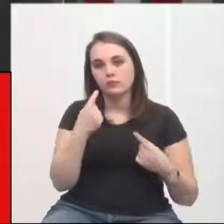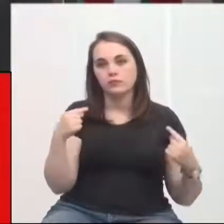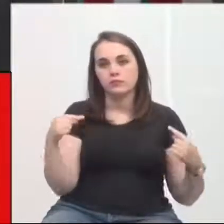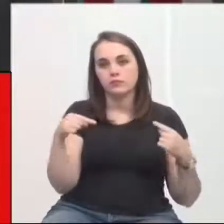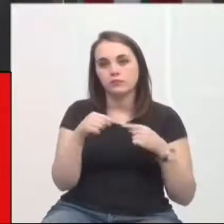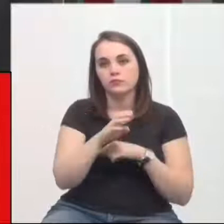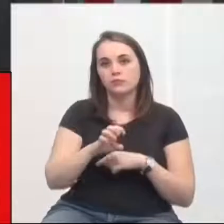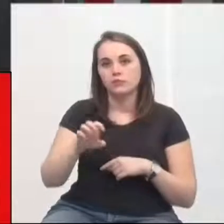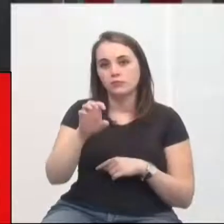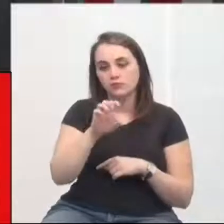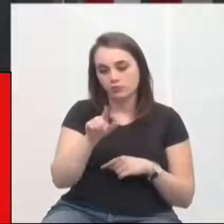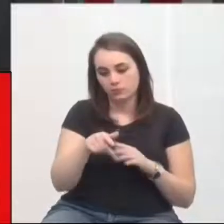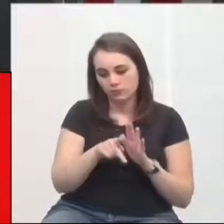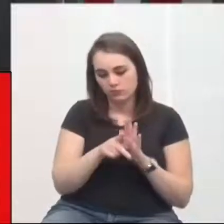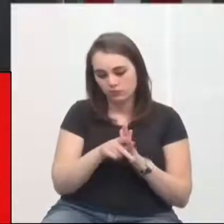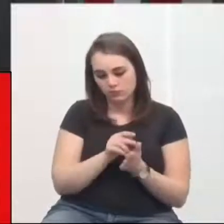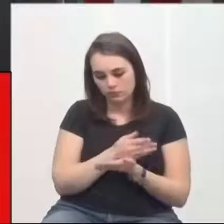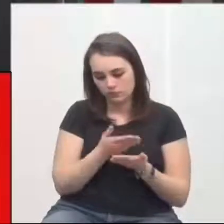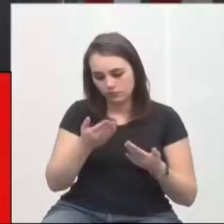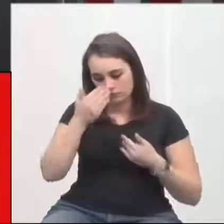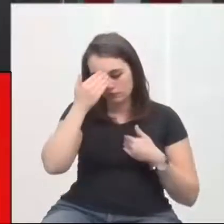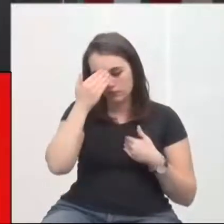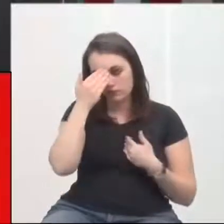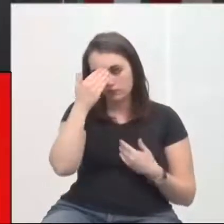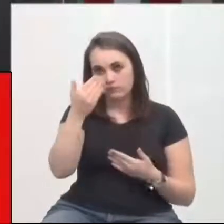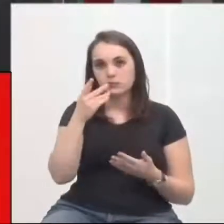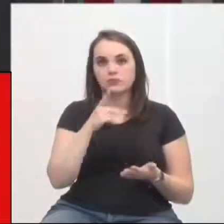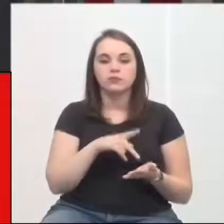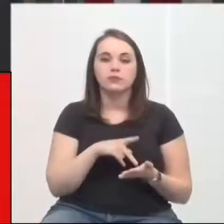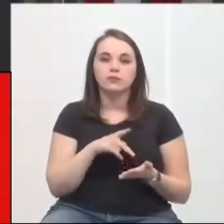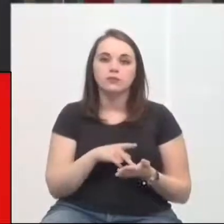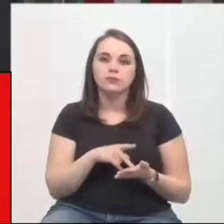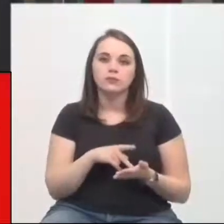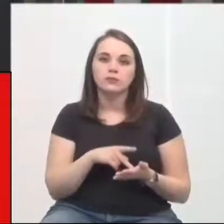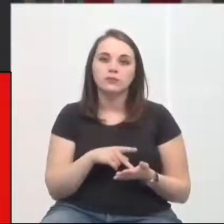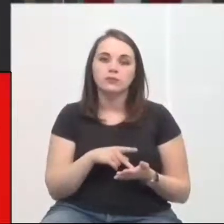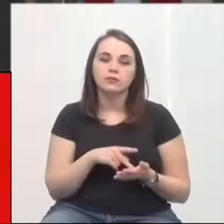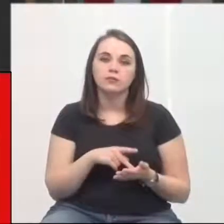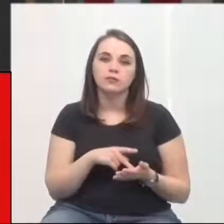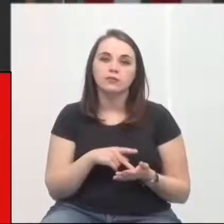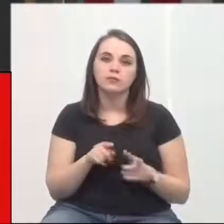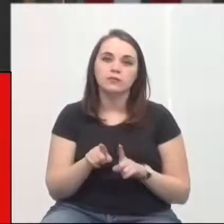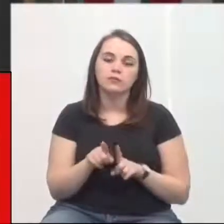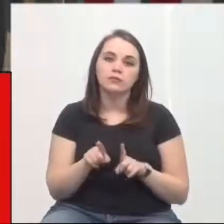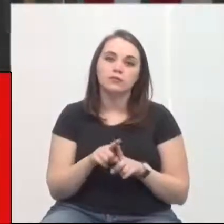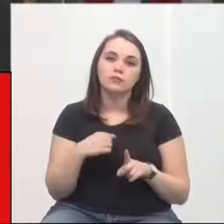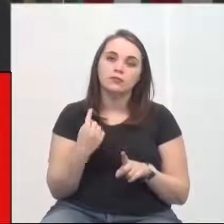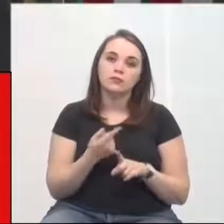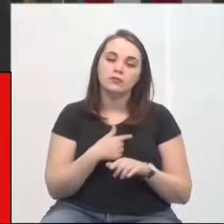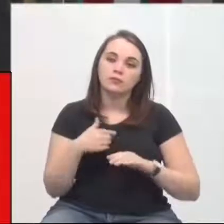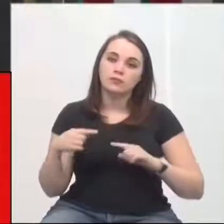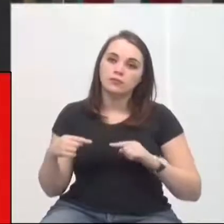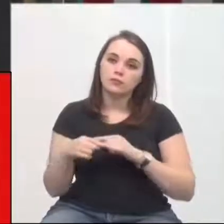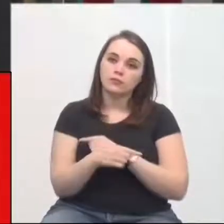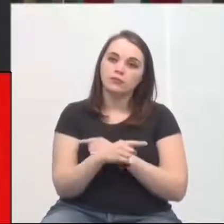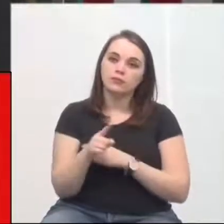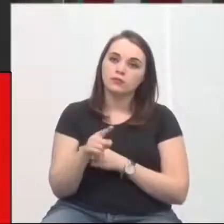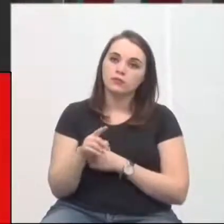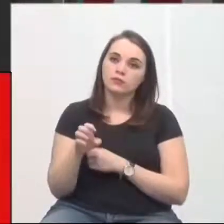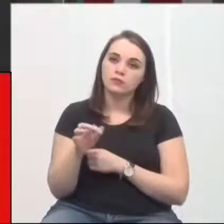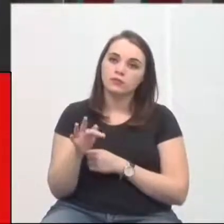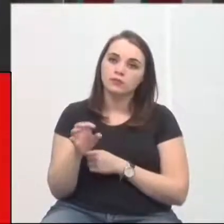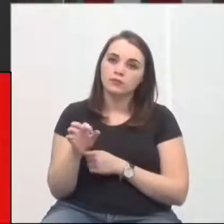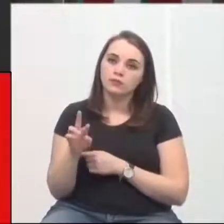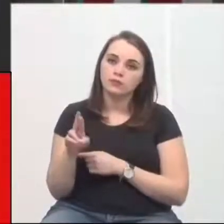da Sebastião Toledo dos Santos. Secretário, muito obrigado, né? E a nossa Zeferino Pelegrim, estamos ali, inclusive em fevereiro,